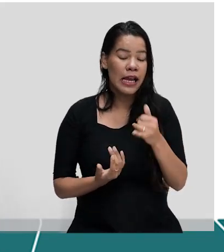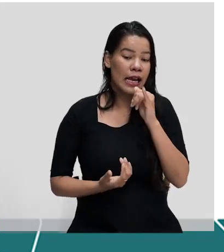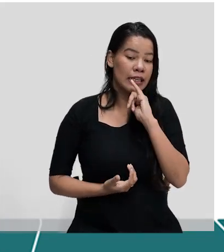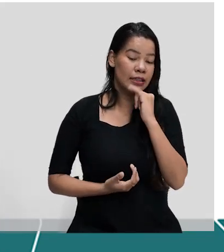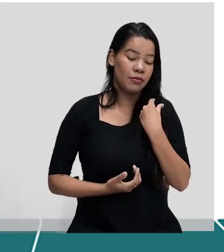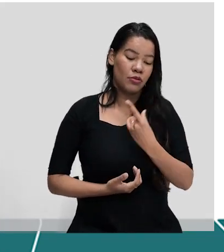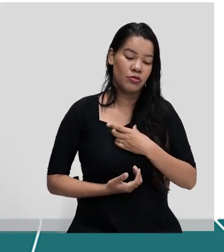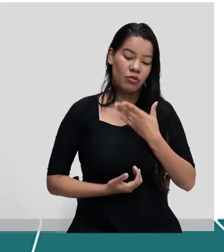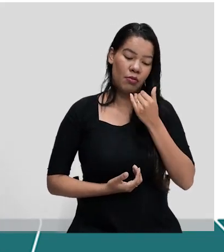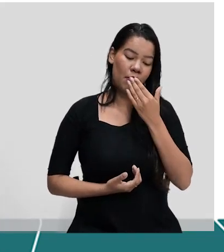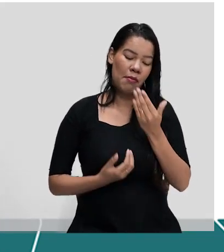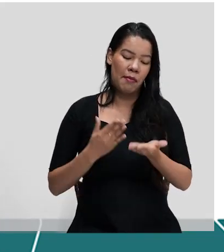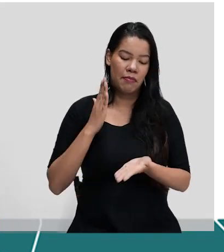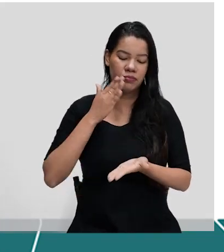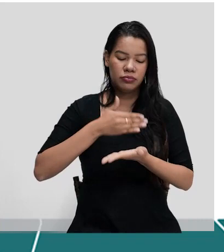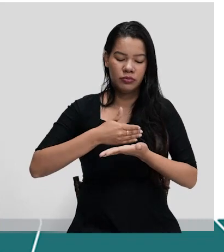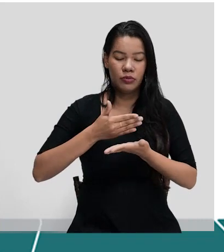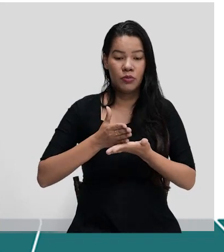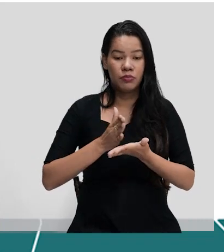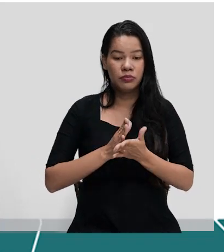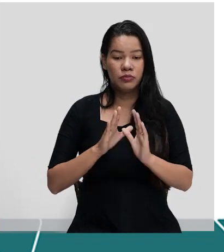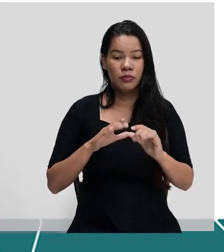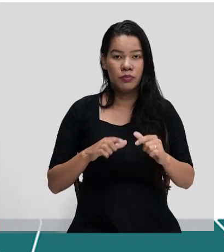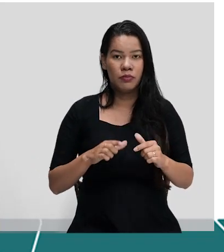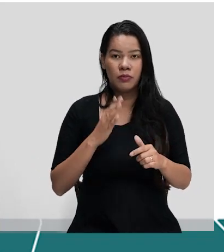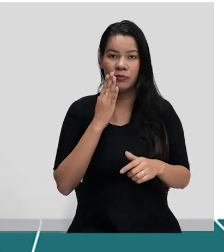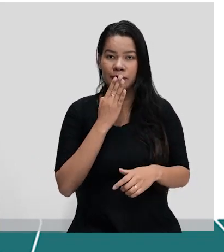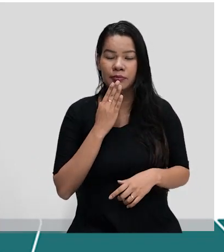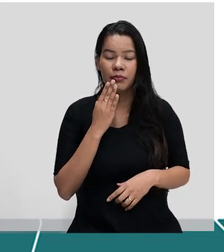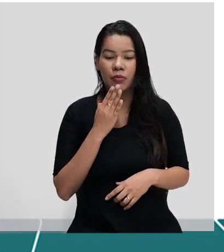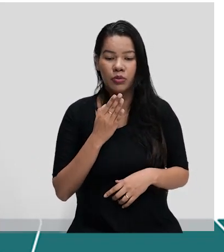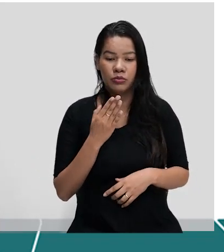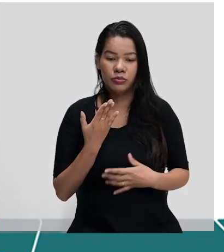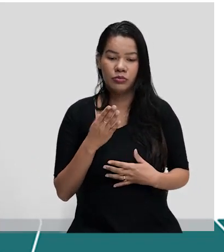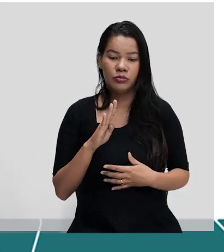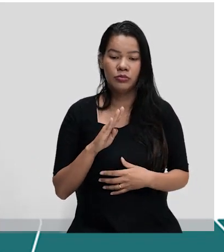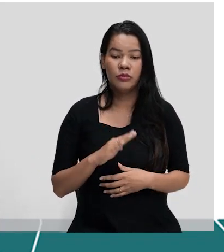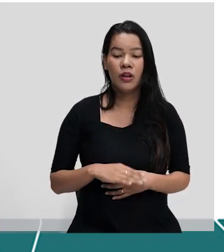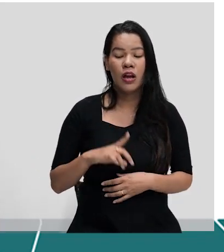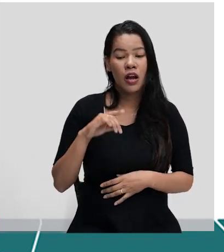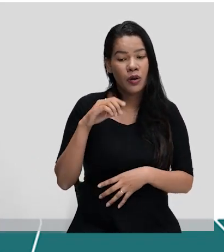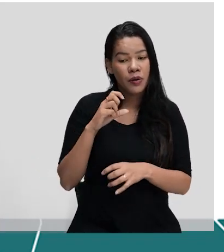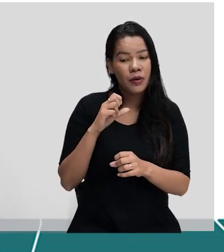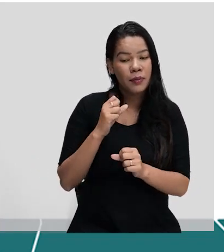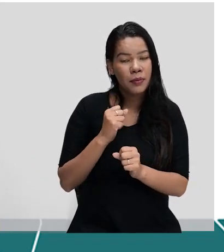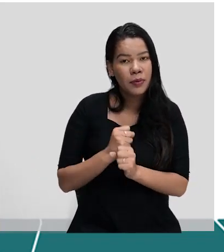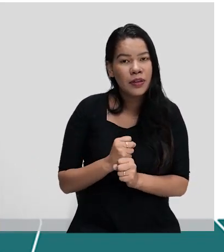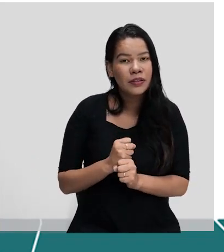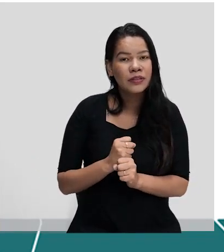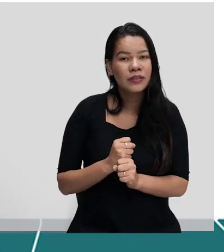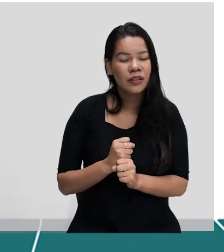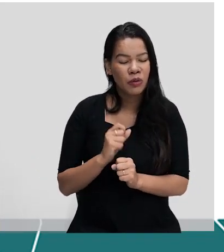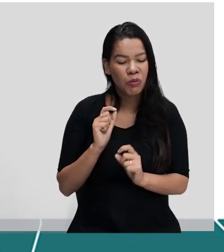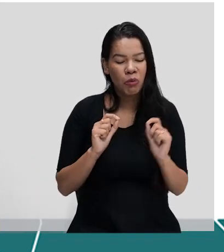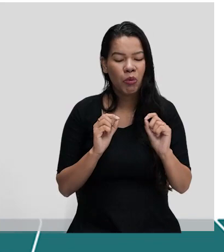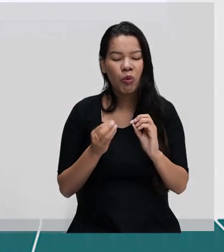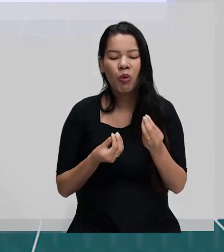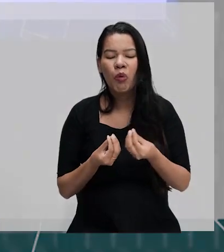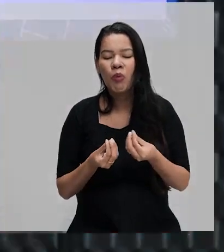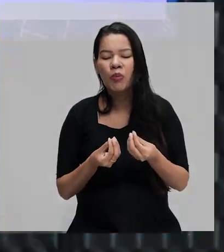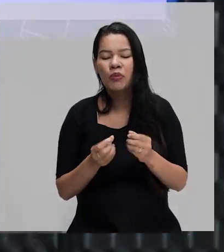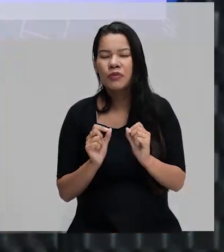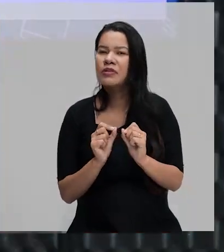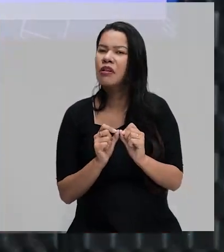pedaço de bolo, por exemplo, devemos lembrar que esse bolo é o resultado de uma mistura. Quais